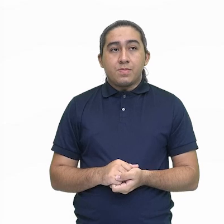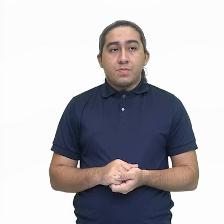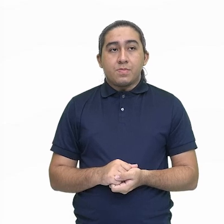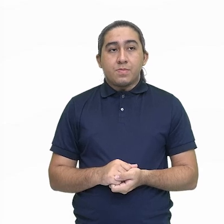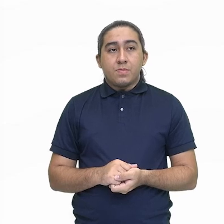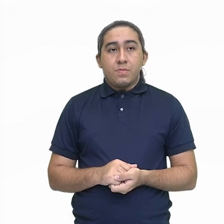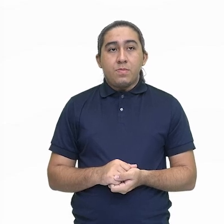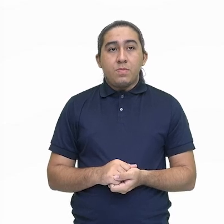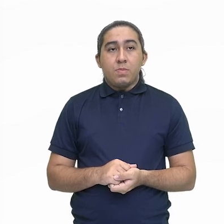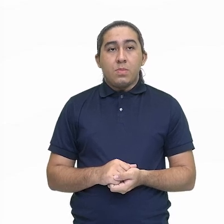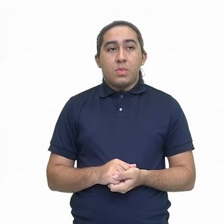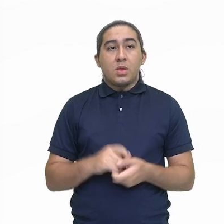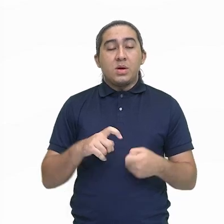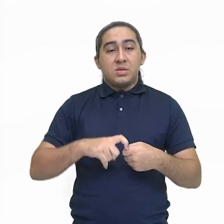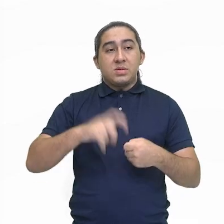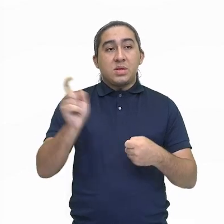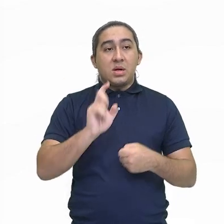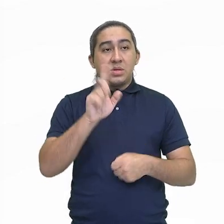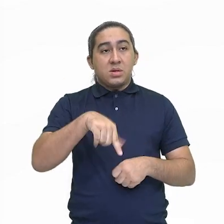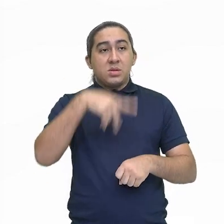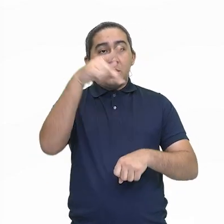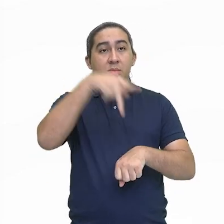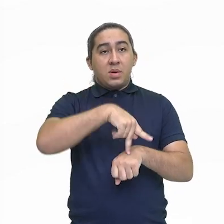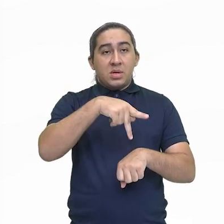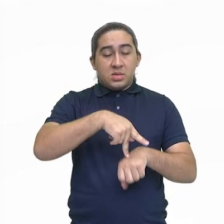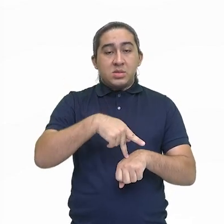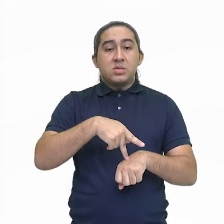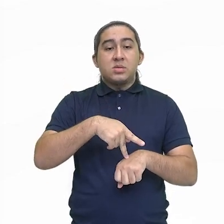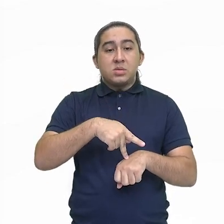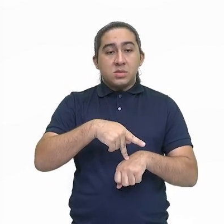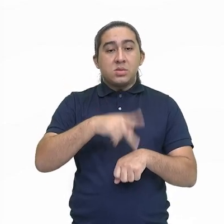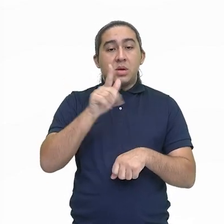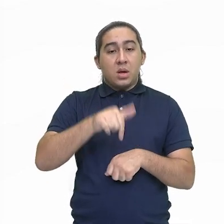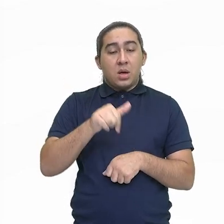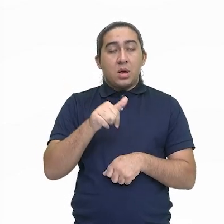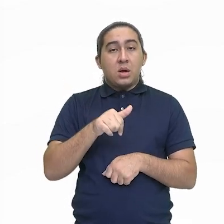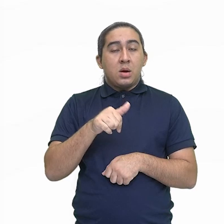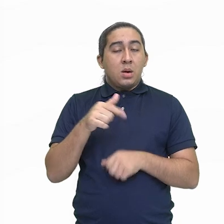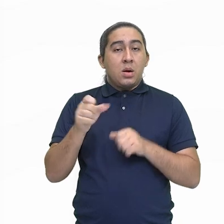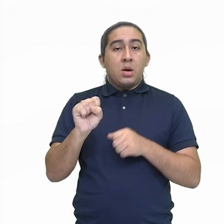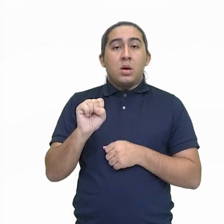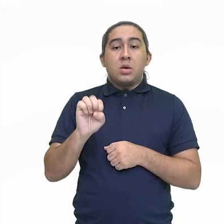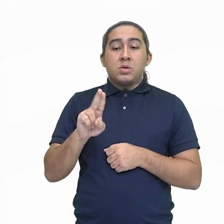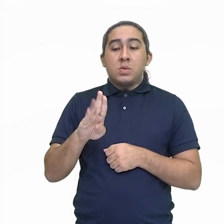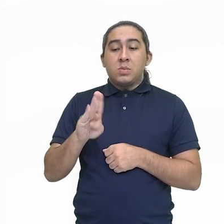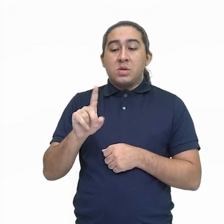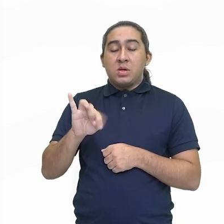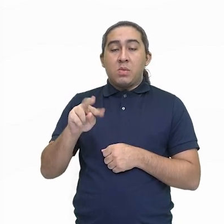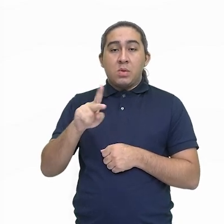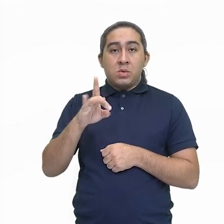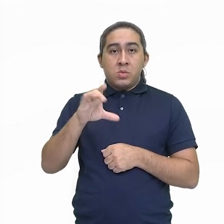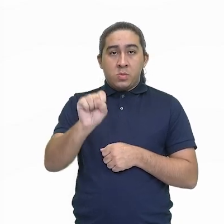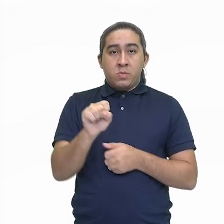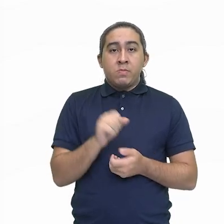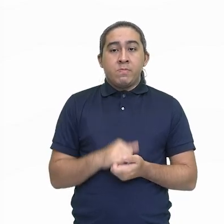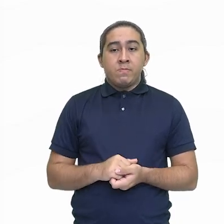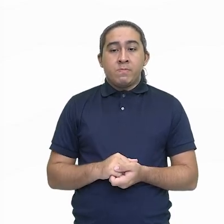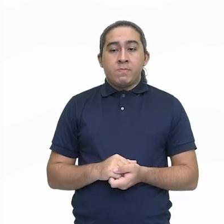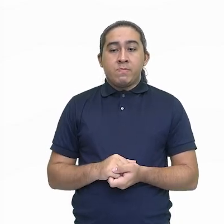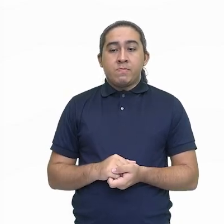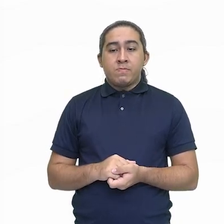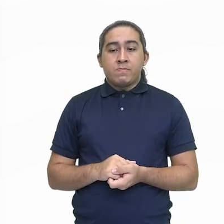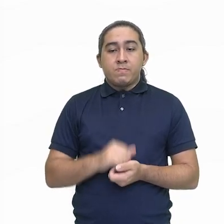aí desses países subdesenvolvidos, onde a gente tem uma quantidade maior de fatores ali repulsivos. Aí os